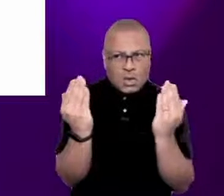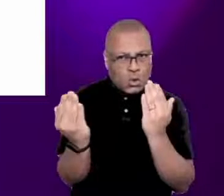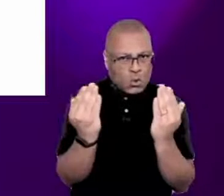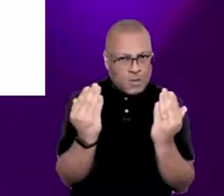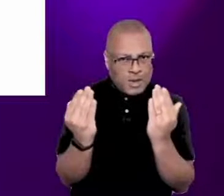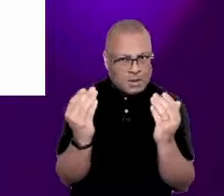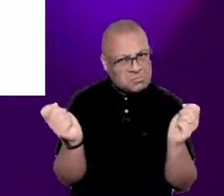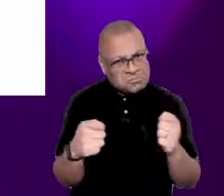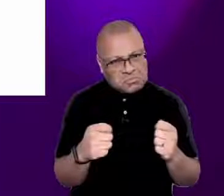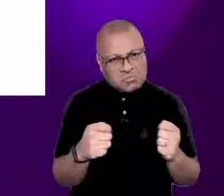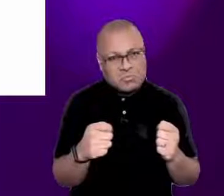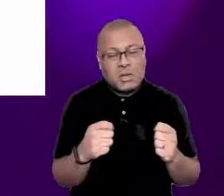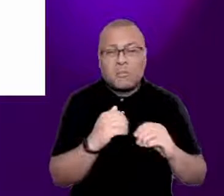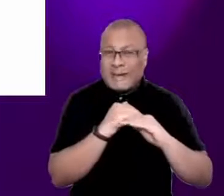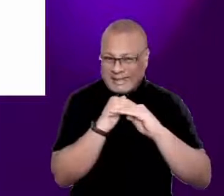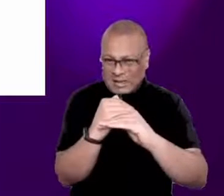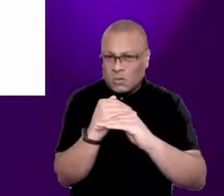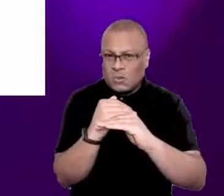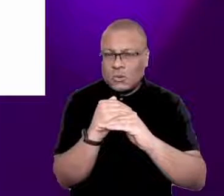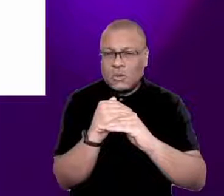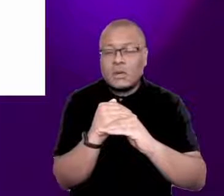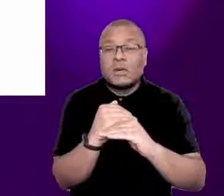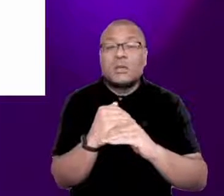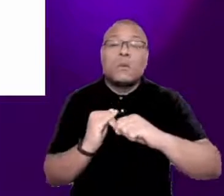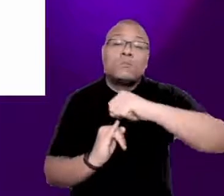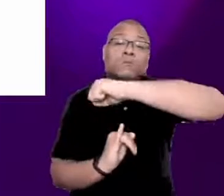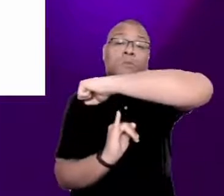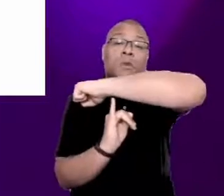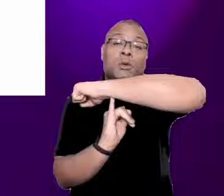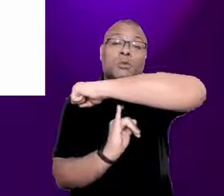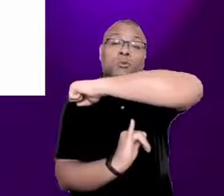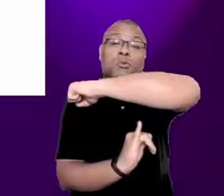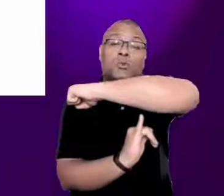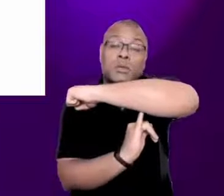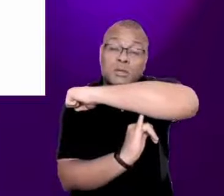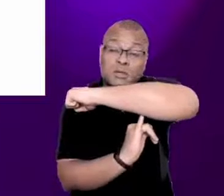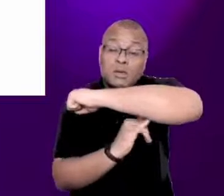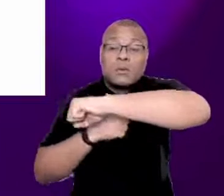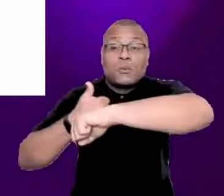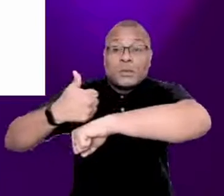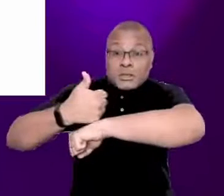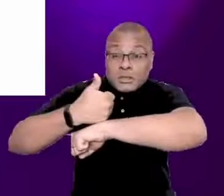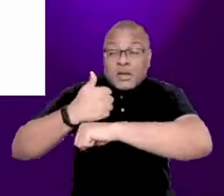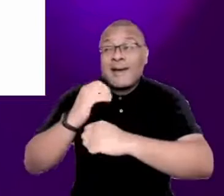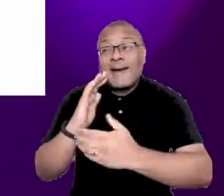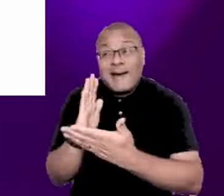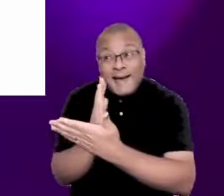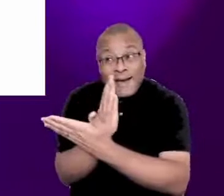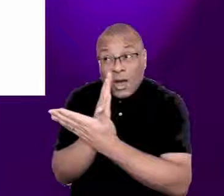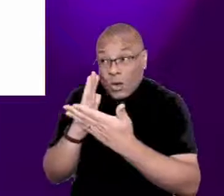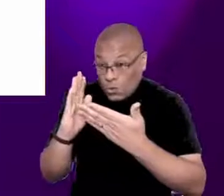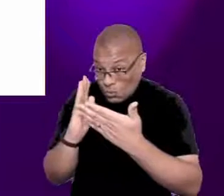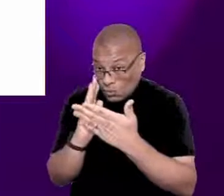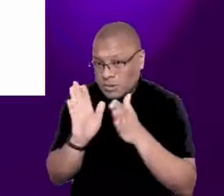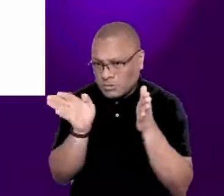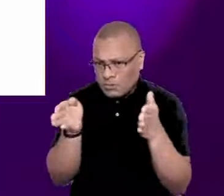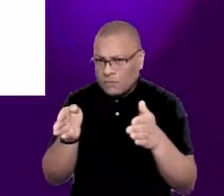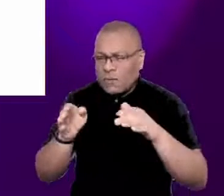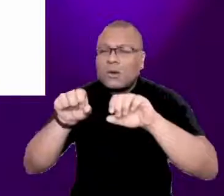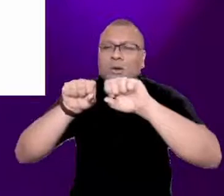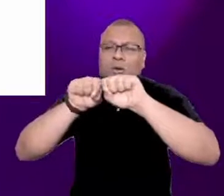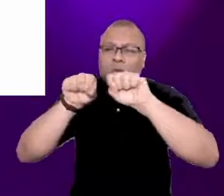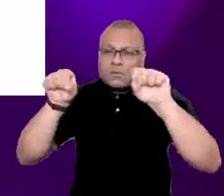Então, algumas instituições de especialidades e sistemas de saúde têm